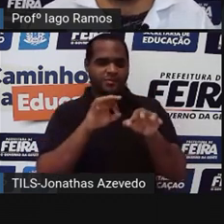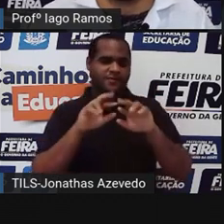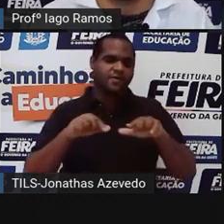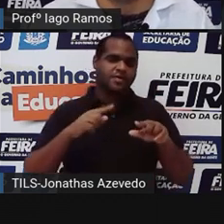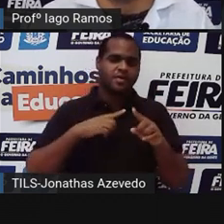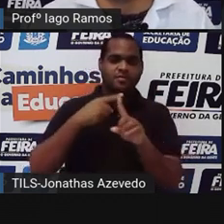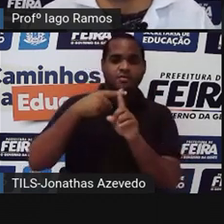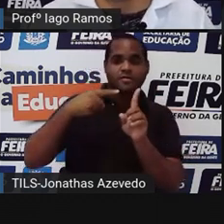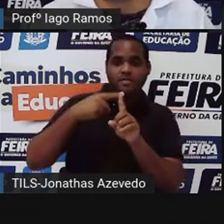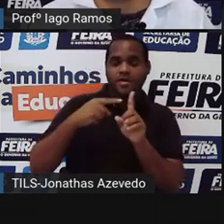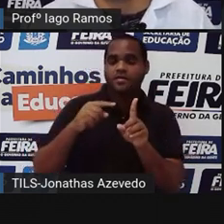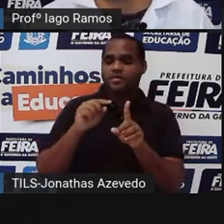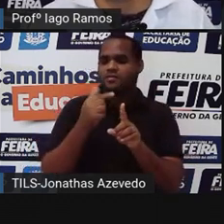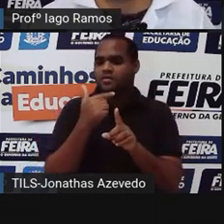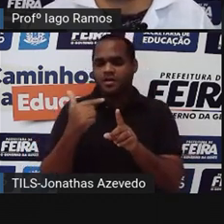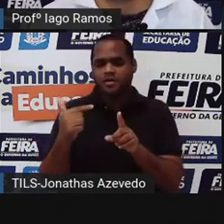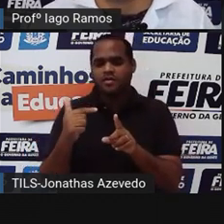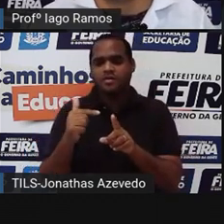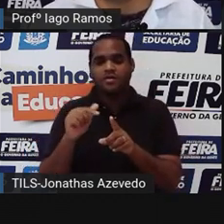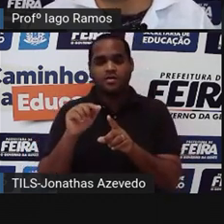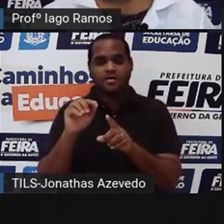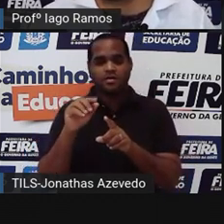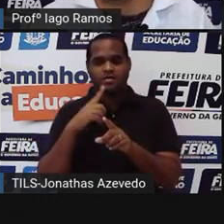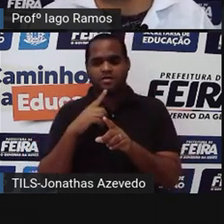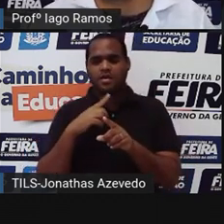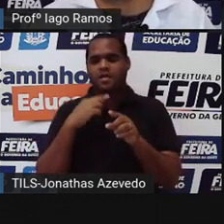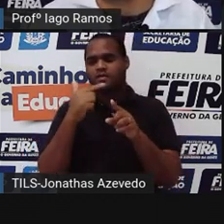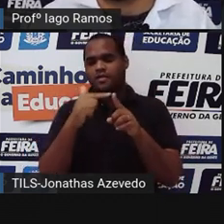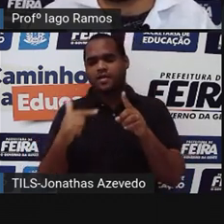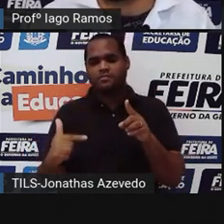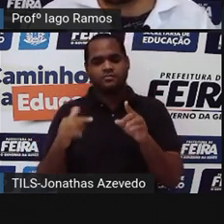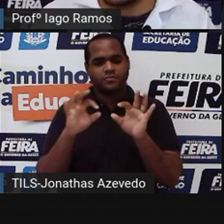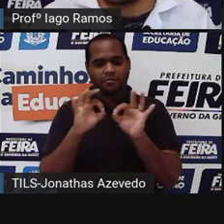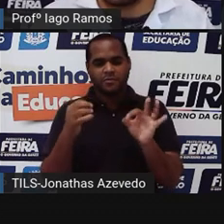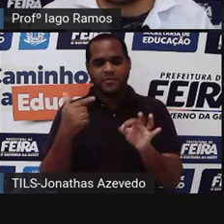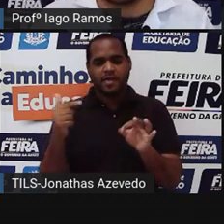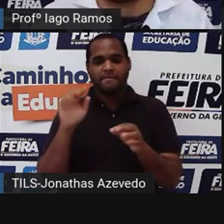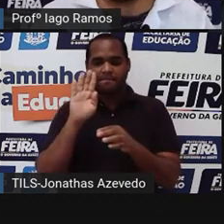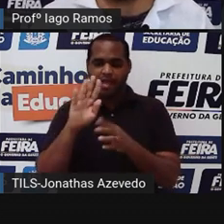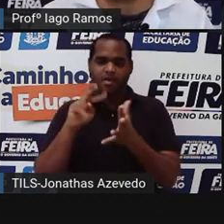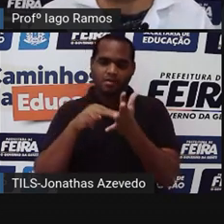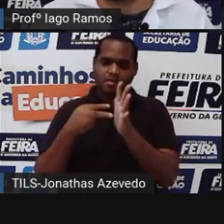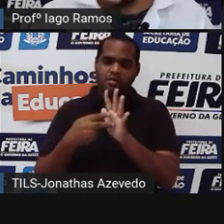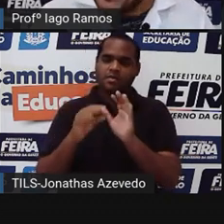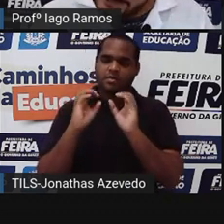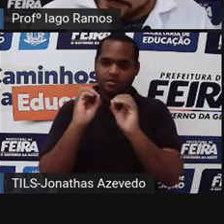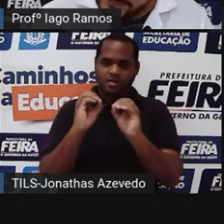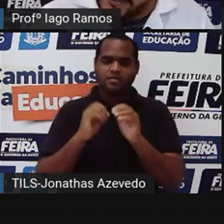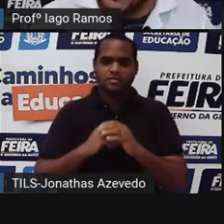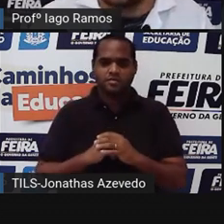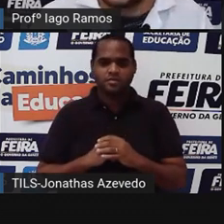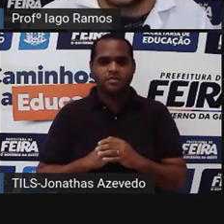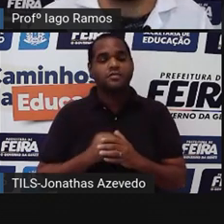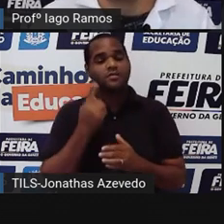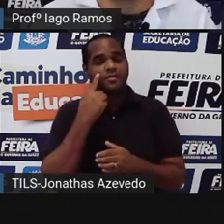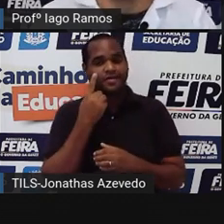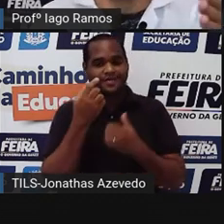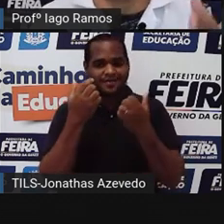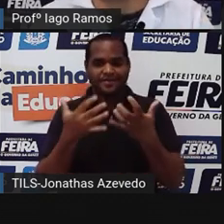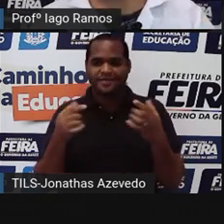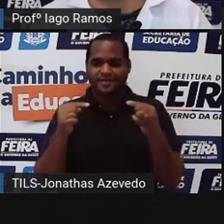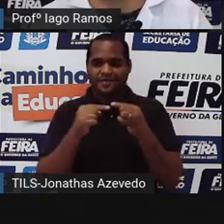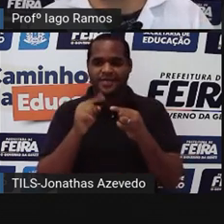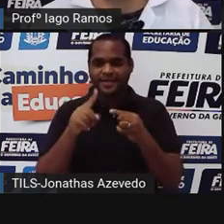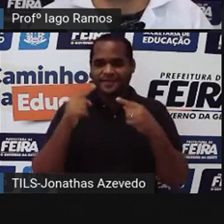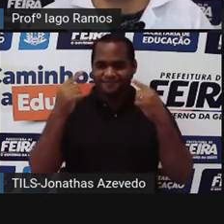equação incompleta que não tem o termo linear, onde b é igual a zero? E esse é o caso